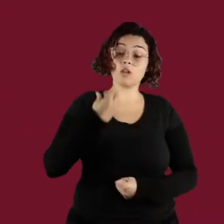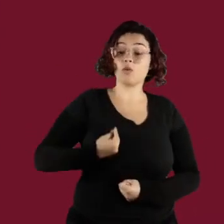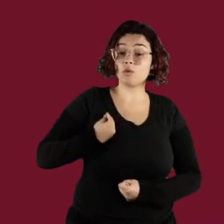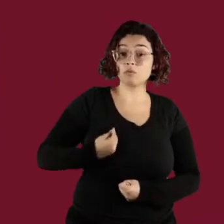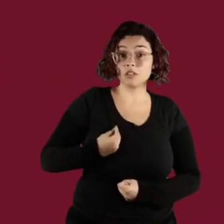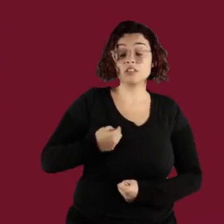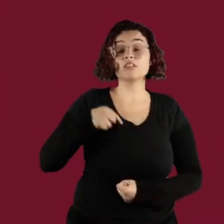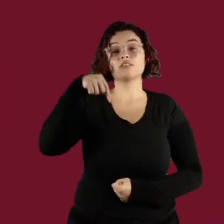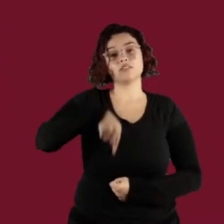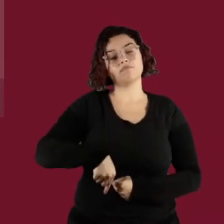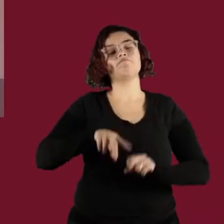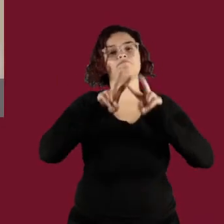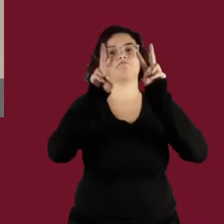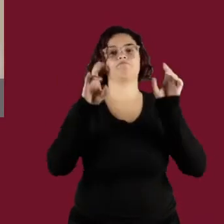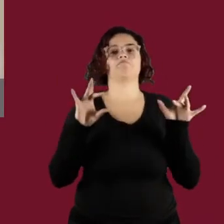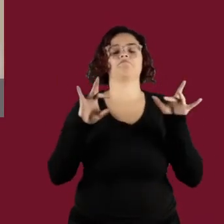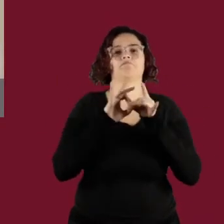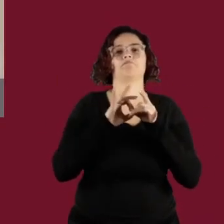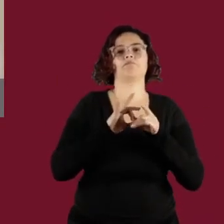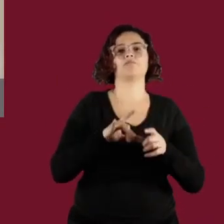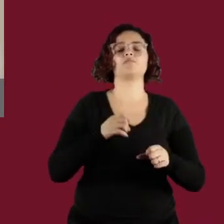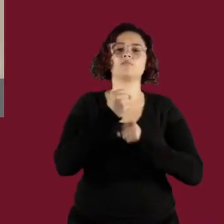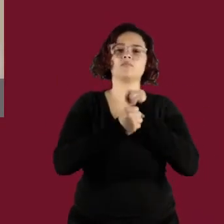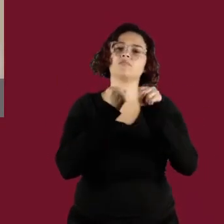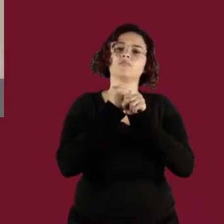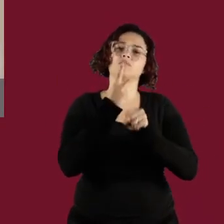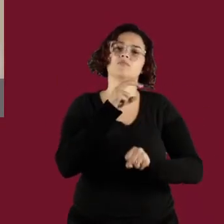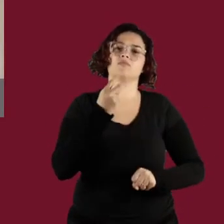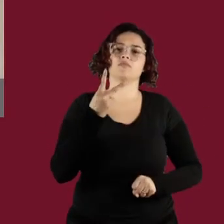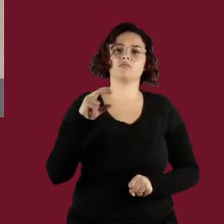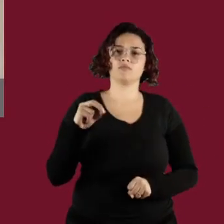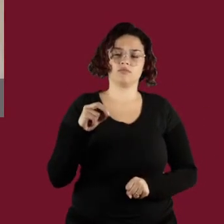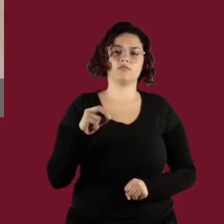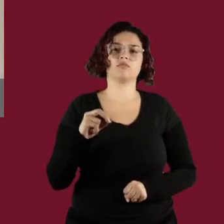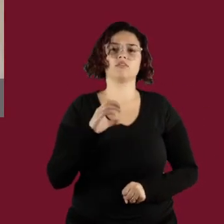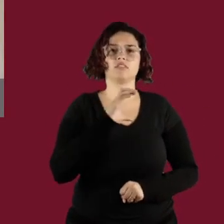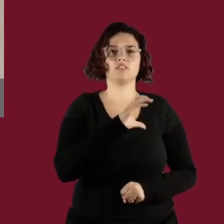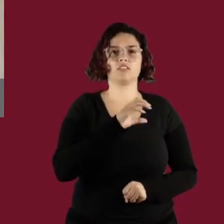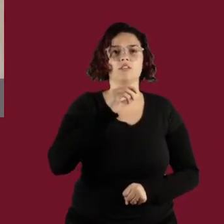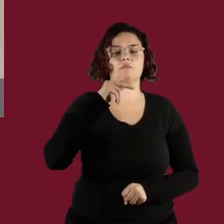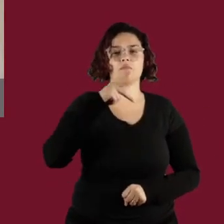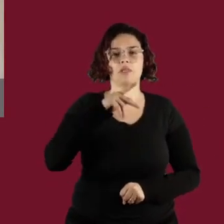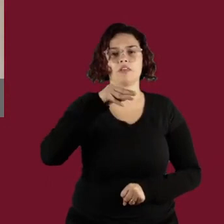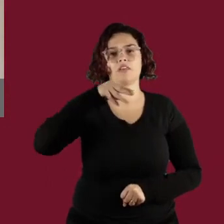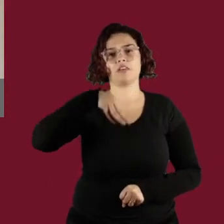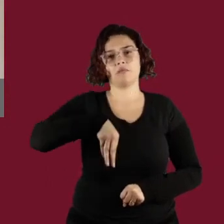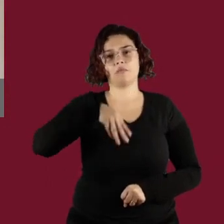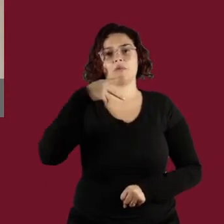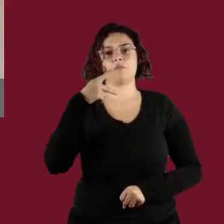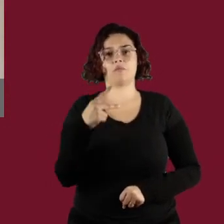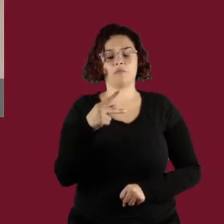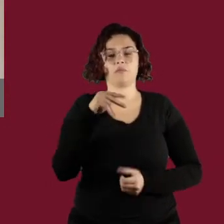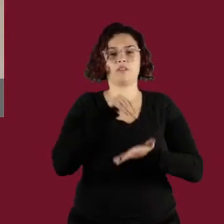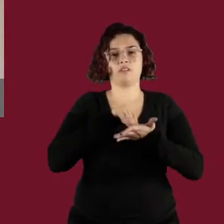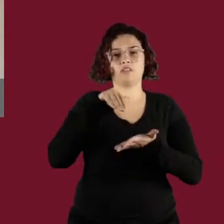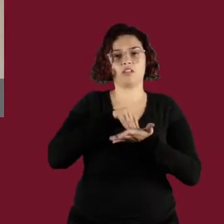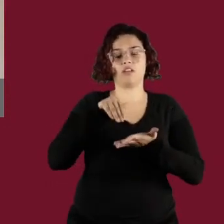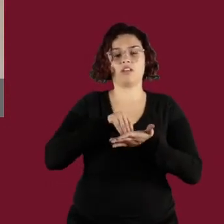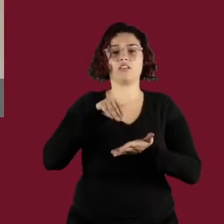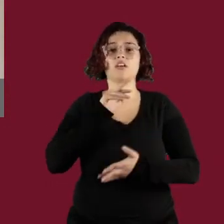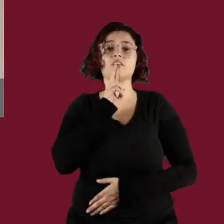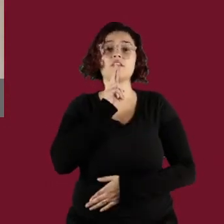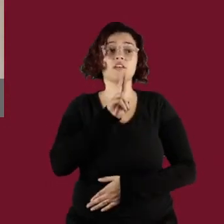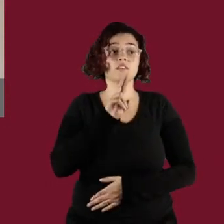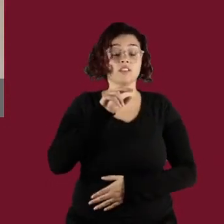aqui tem a ver com isso. Em 2020, o secretário da CPLP, Francisco Ribeiro Teles, secretário à época, afirmou que a nossa